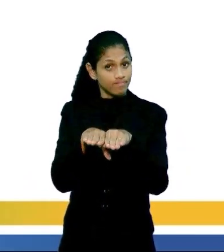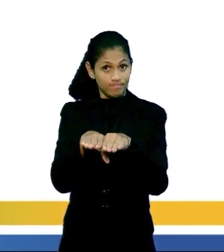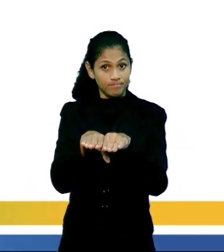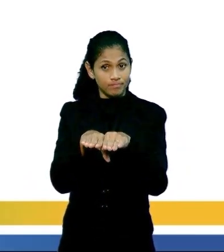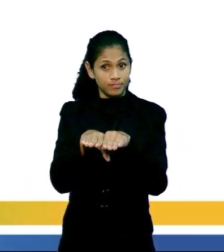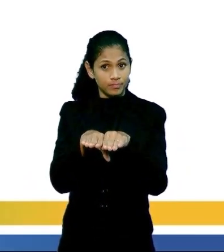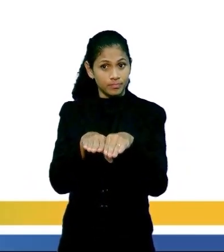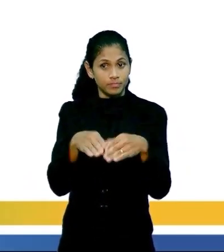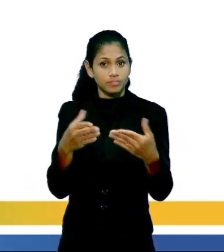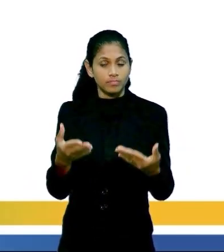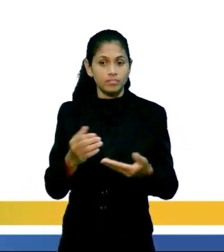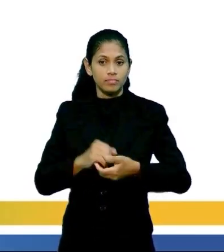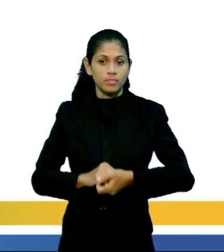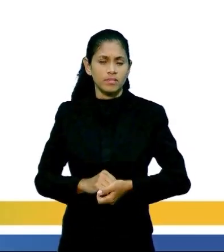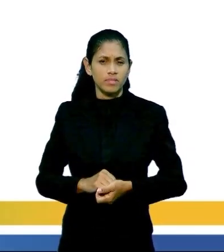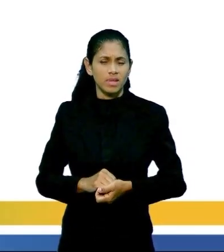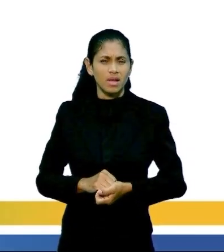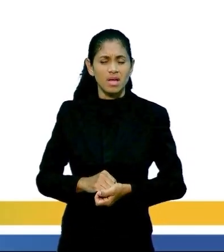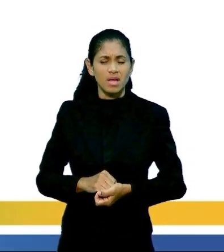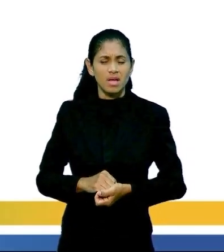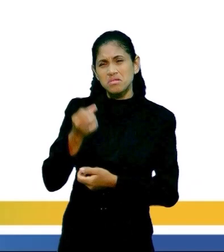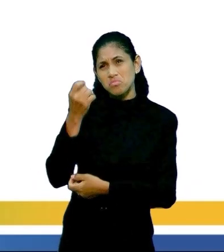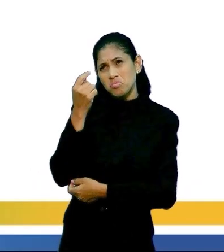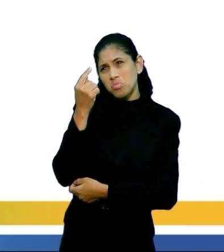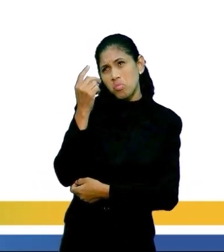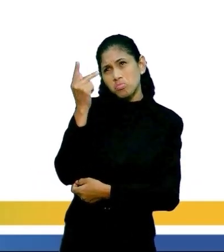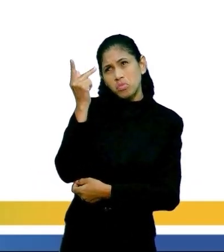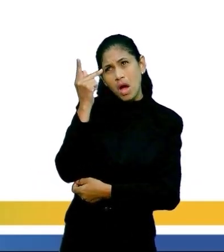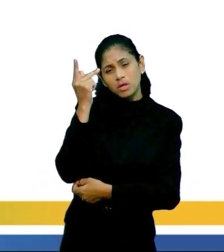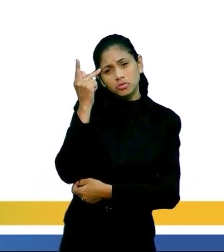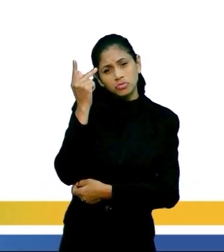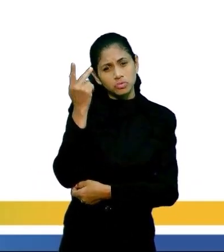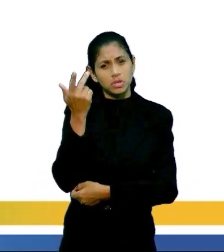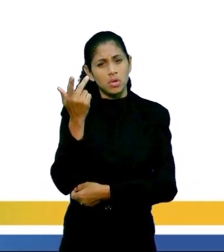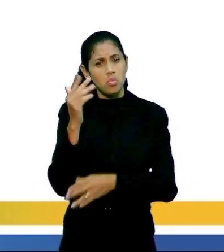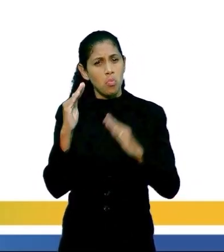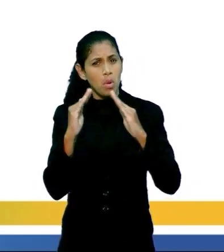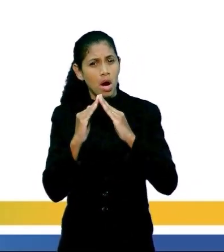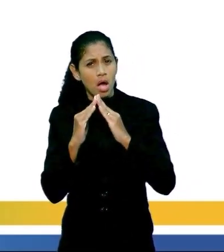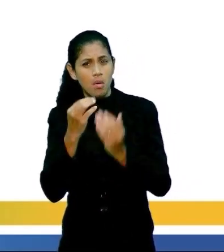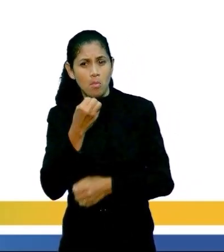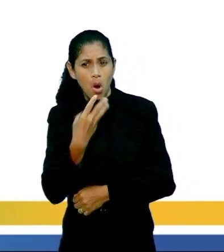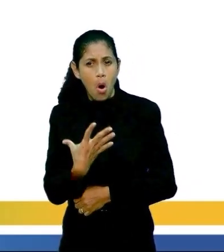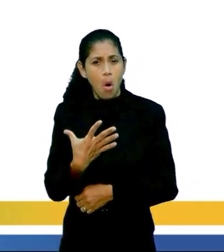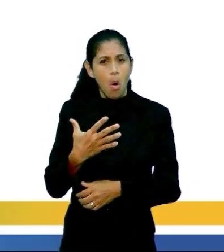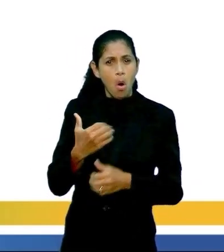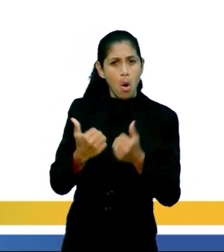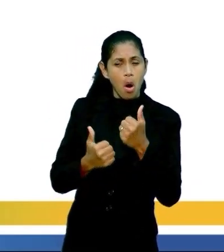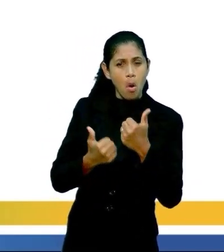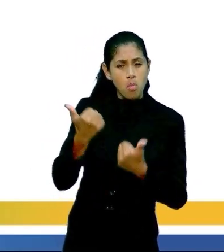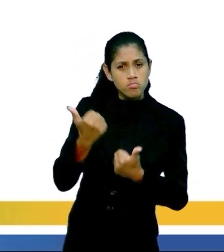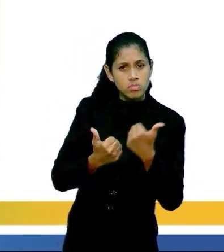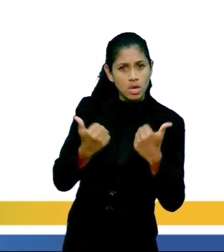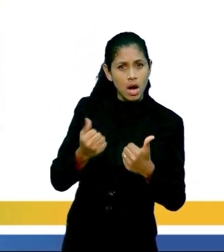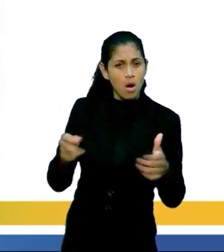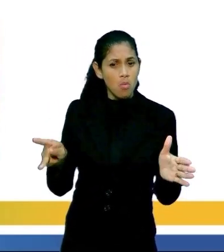casa própria, um carro próprio, um trabalho, quem